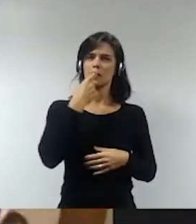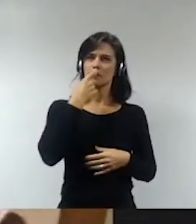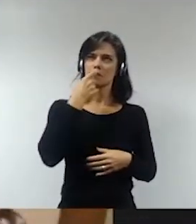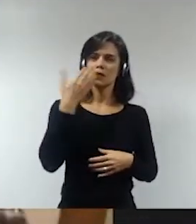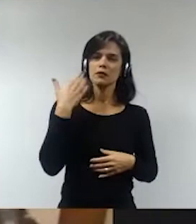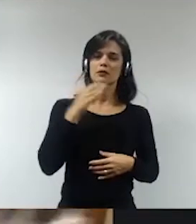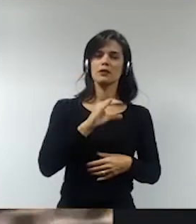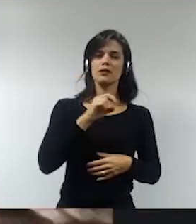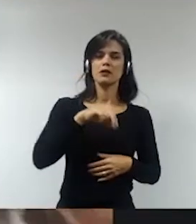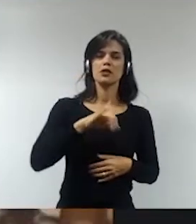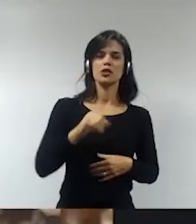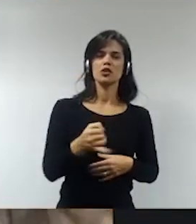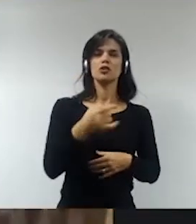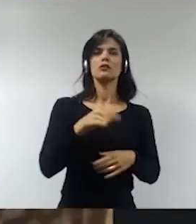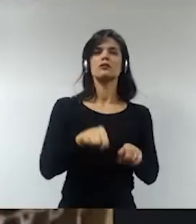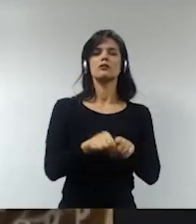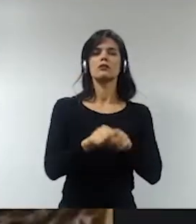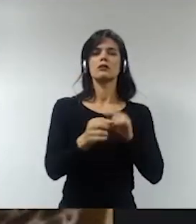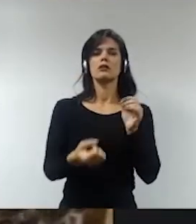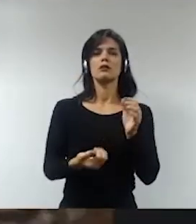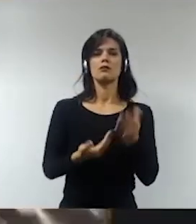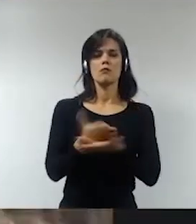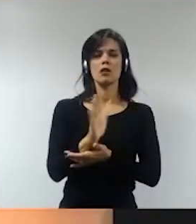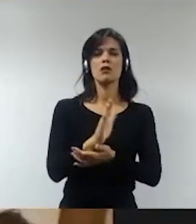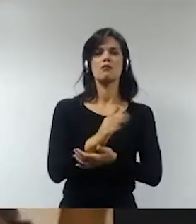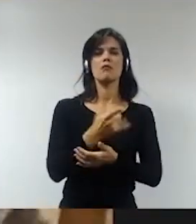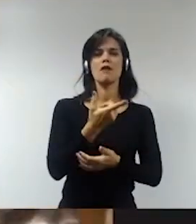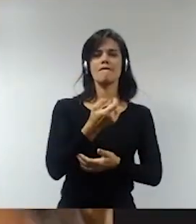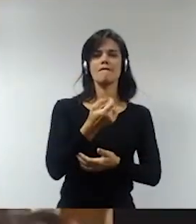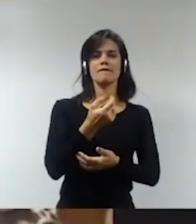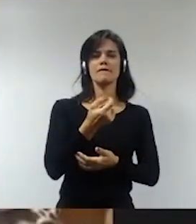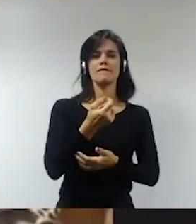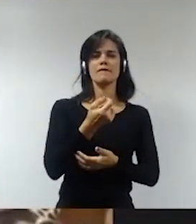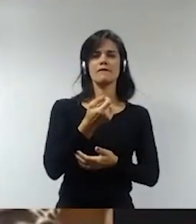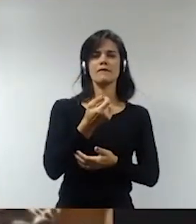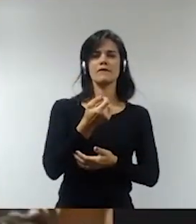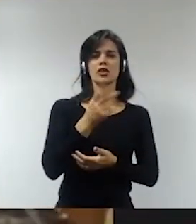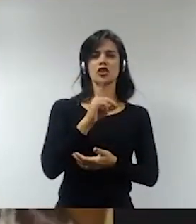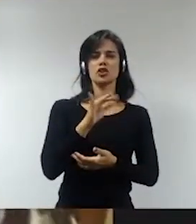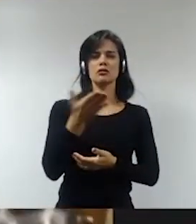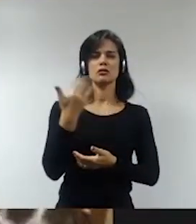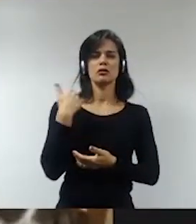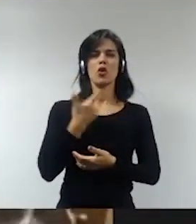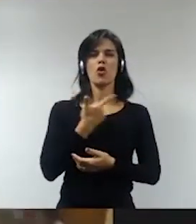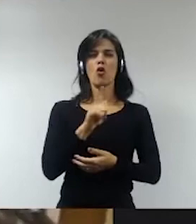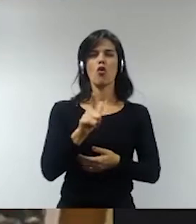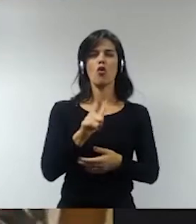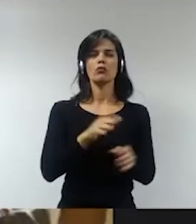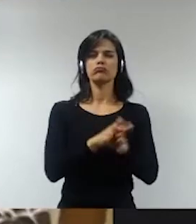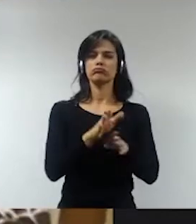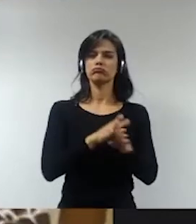no CNJ, também aprovou, há cerca de 20 dias, uma outra recomendação,